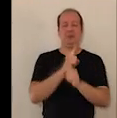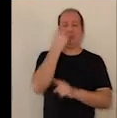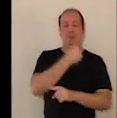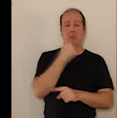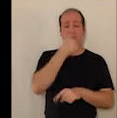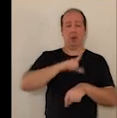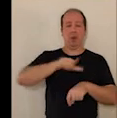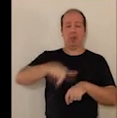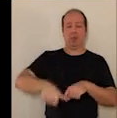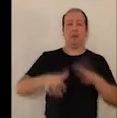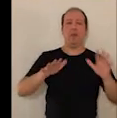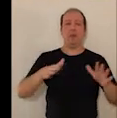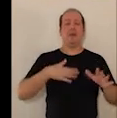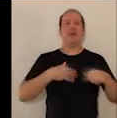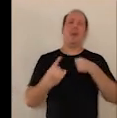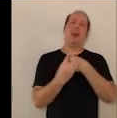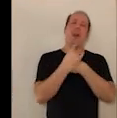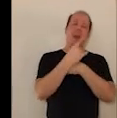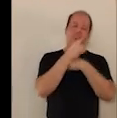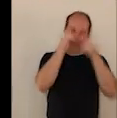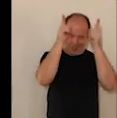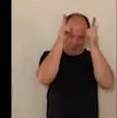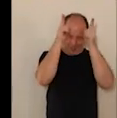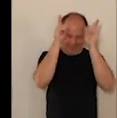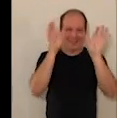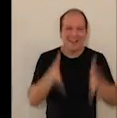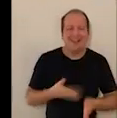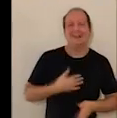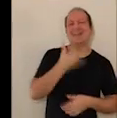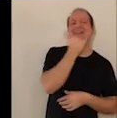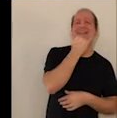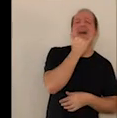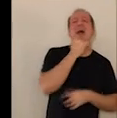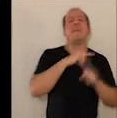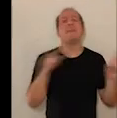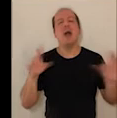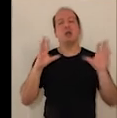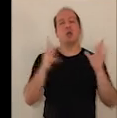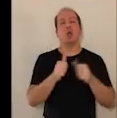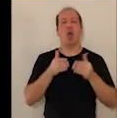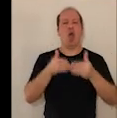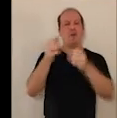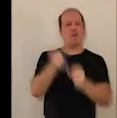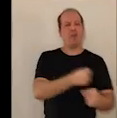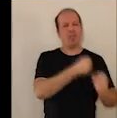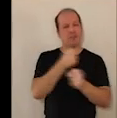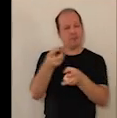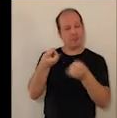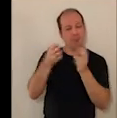na testa um par de chifres, um par de enfeites tão alto e aprumado que Veneza inteira irá notar de